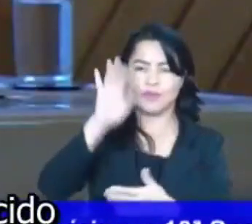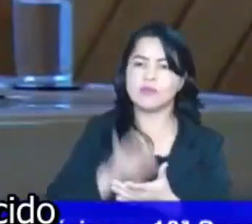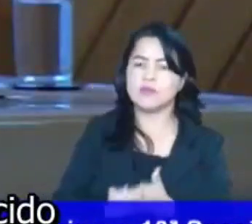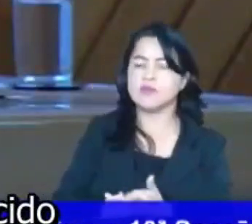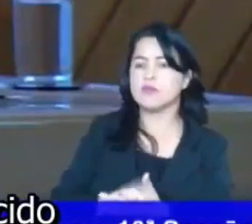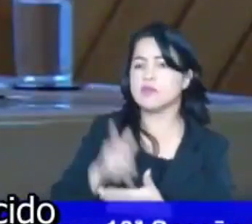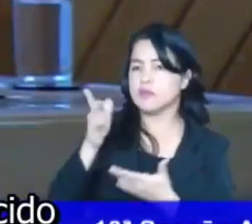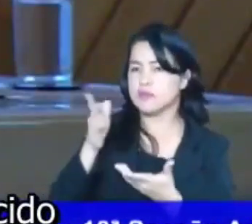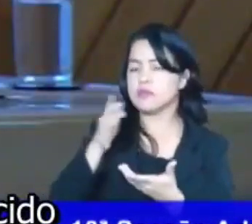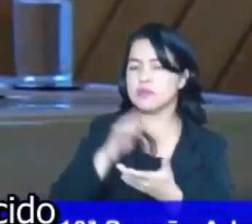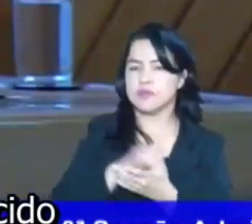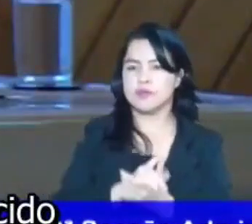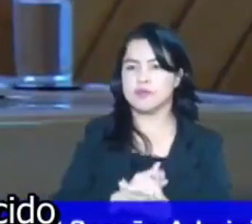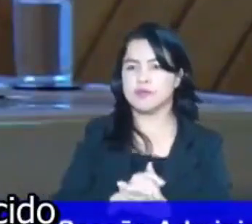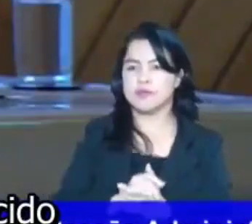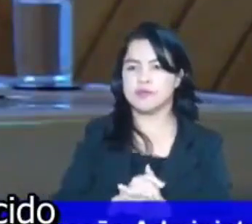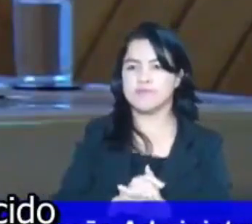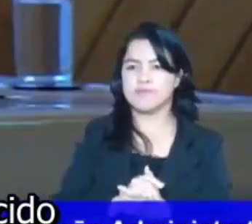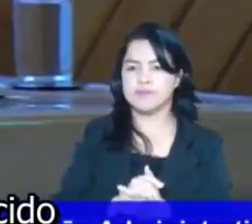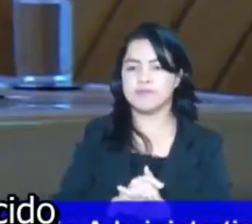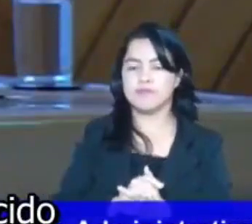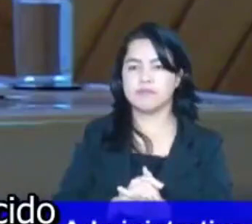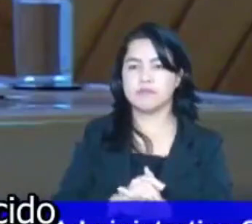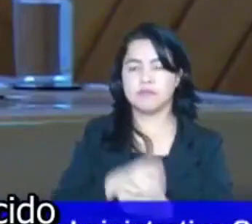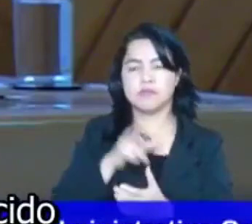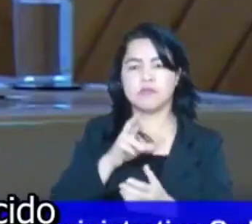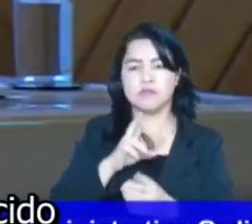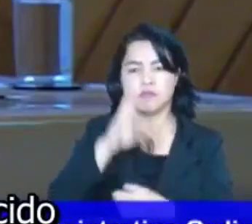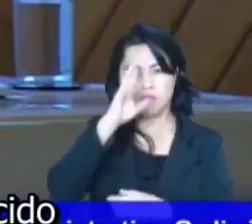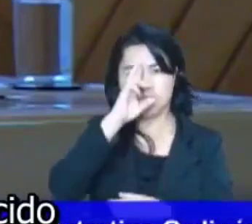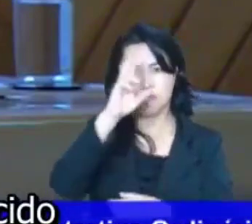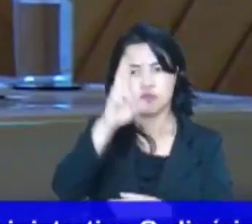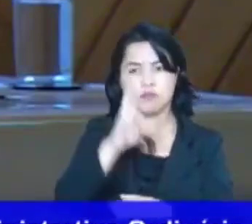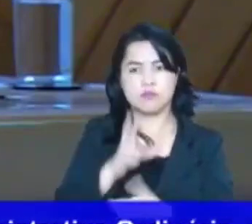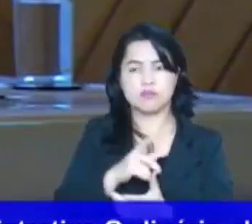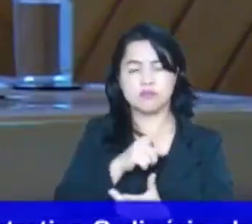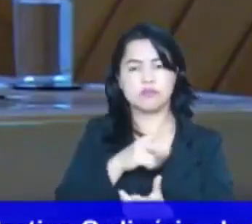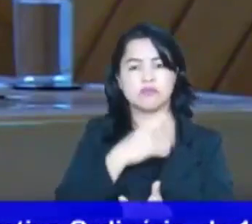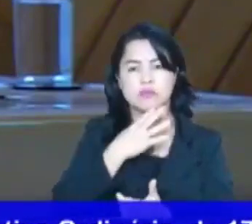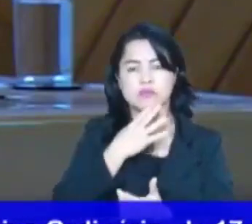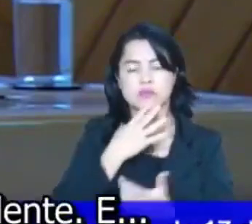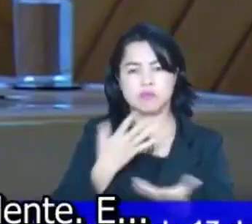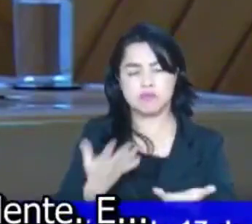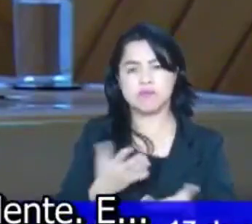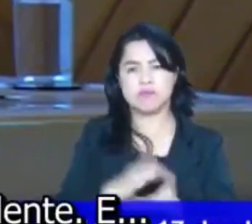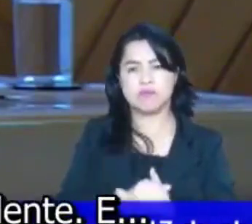Antônio. Antônio. Excelência. Conhecido, pode prosseguir. Está conhecido.